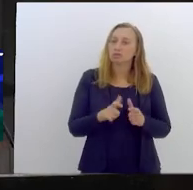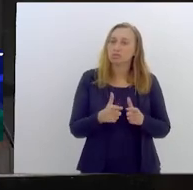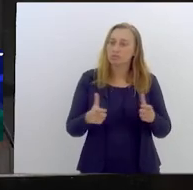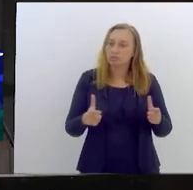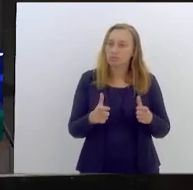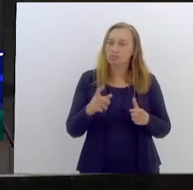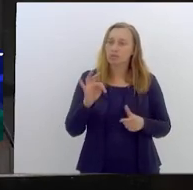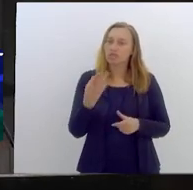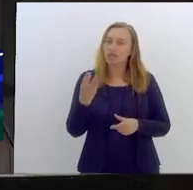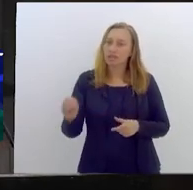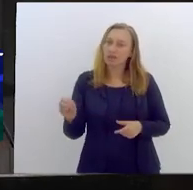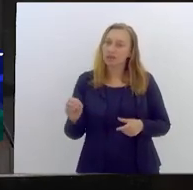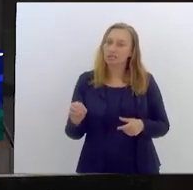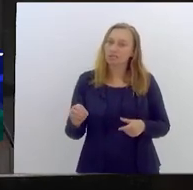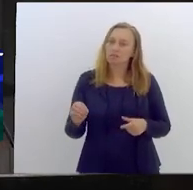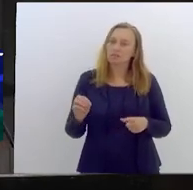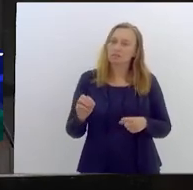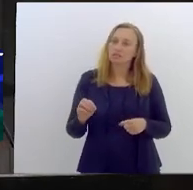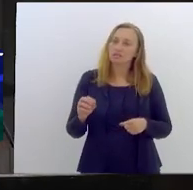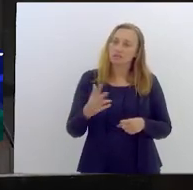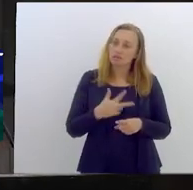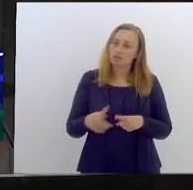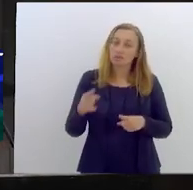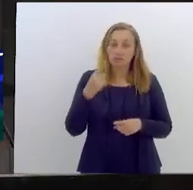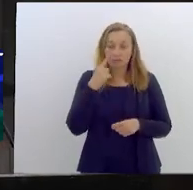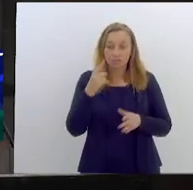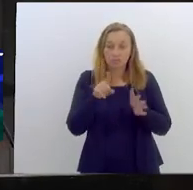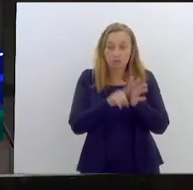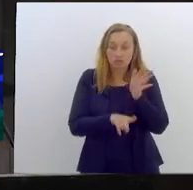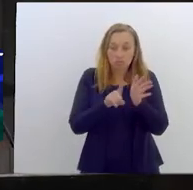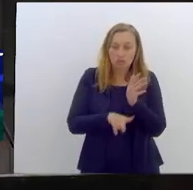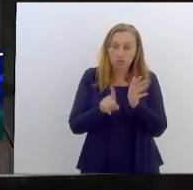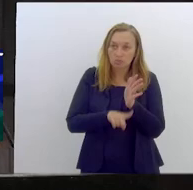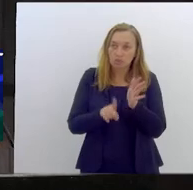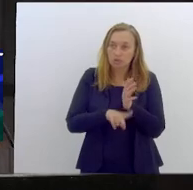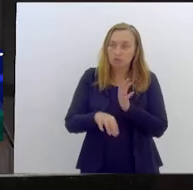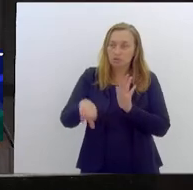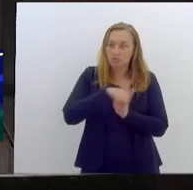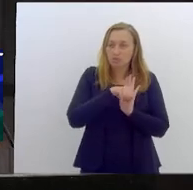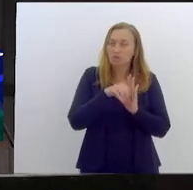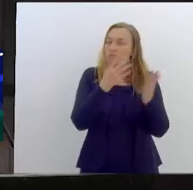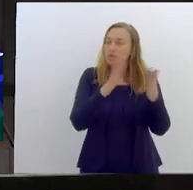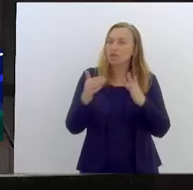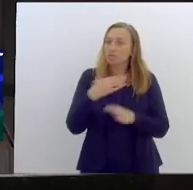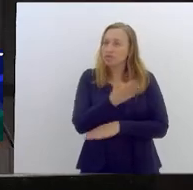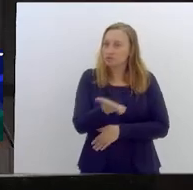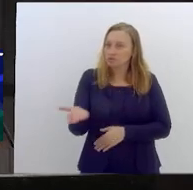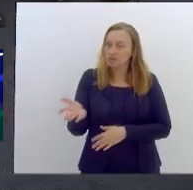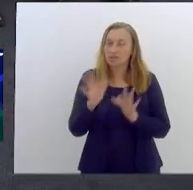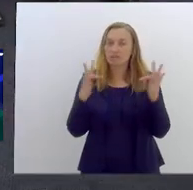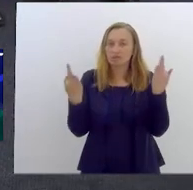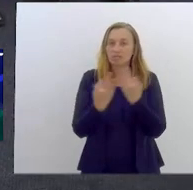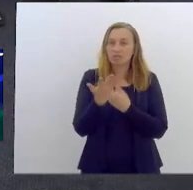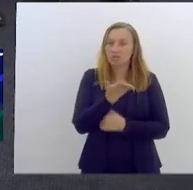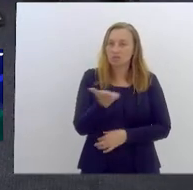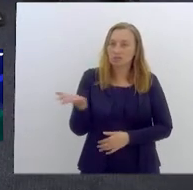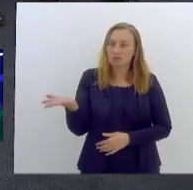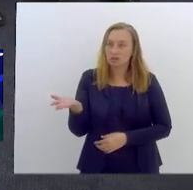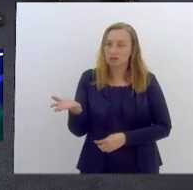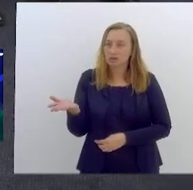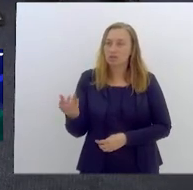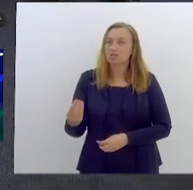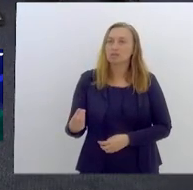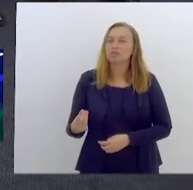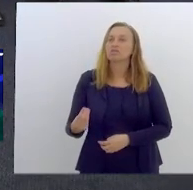recorde e nós temos diminuído muito os índices de criminalidade. Então, parabéns a todos vocês, aos familiares de vocês que